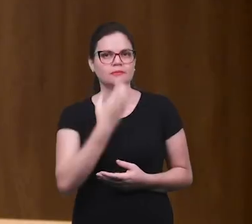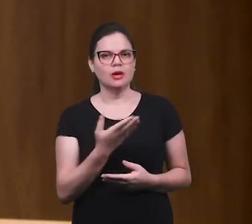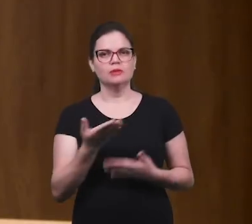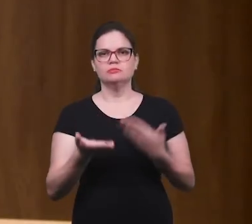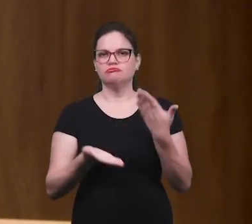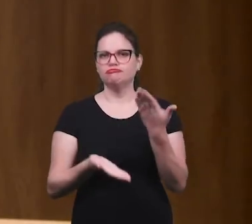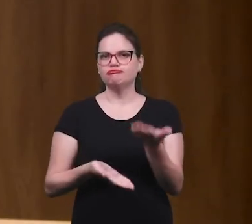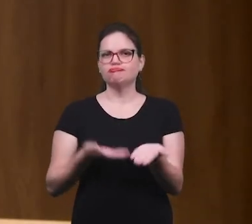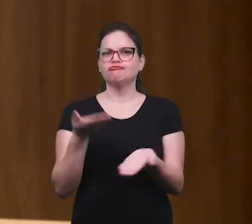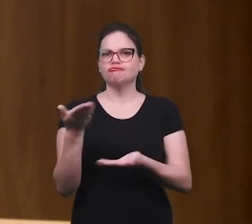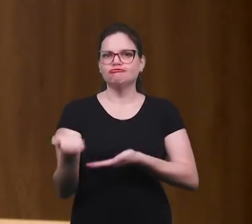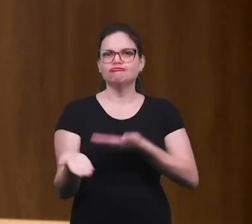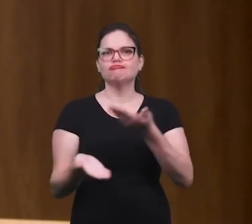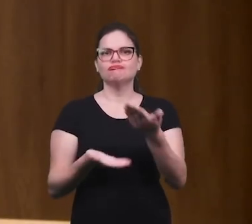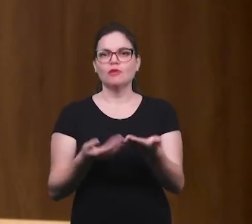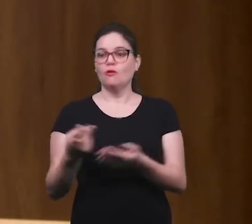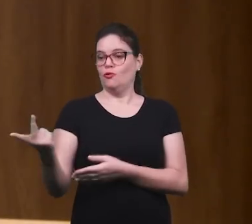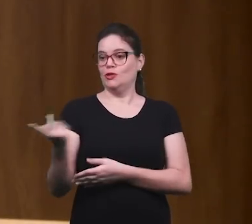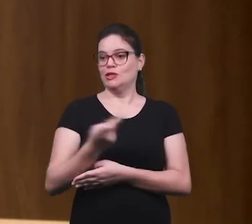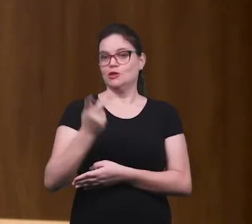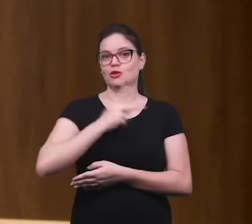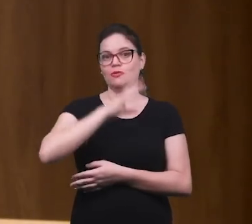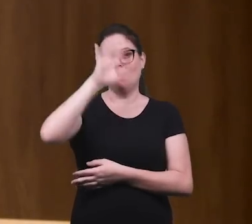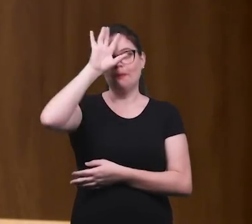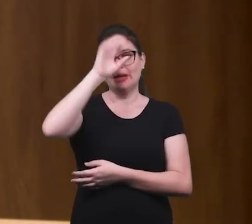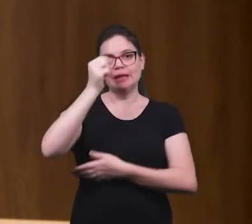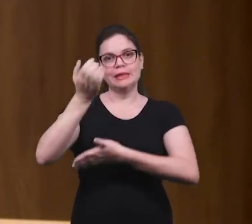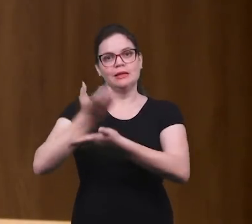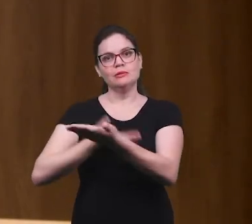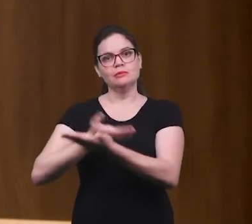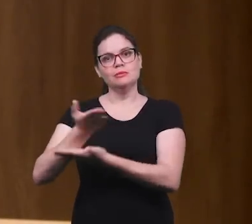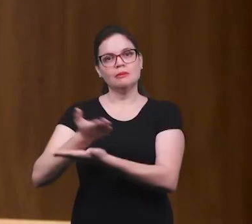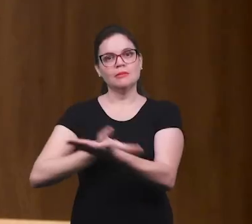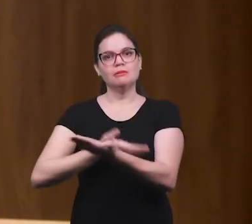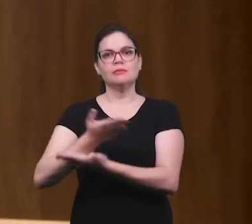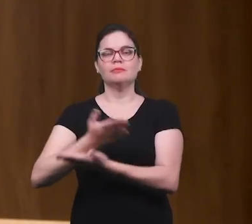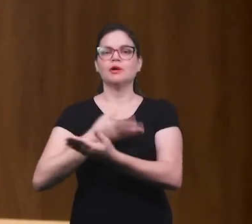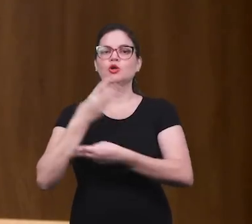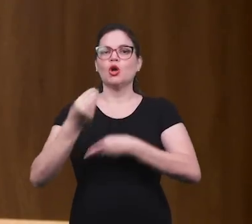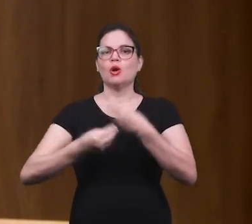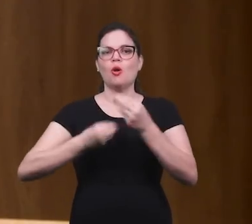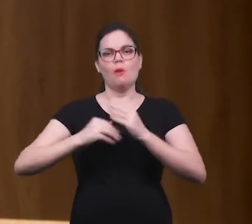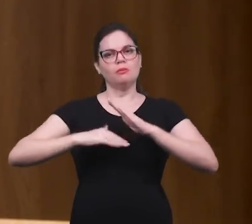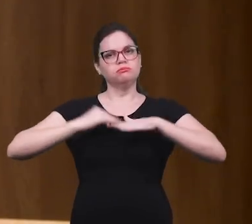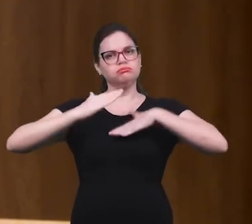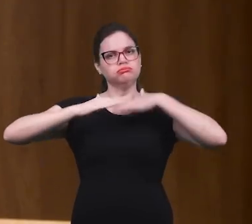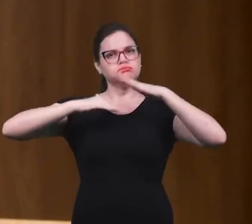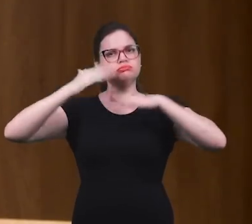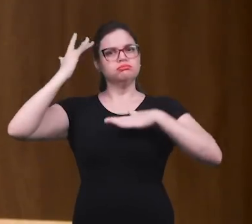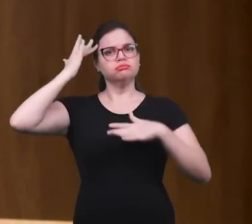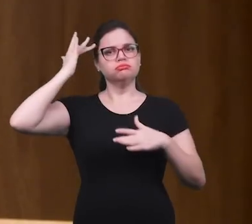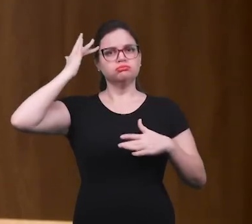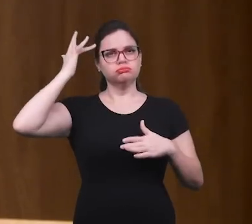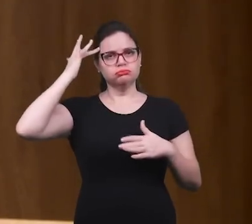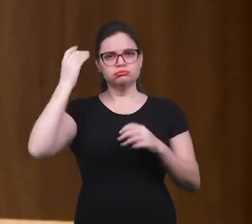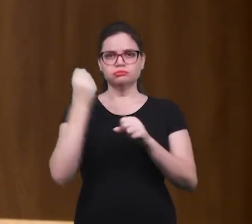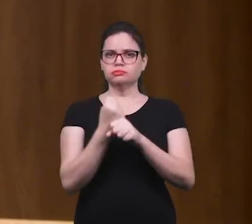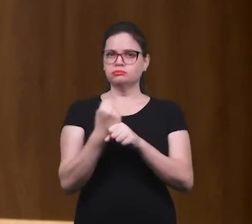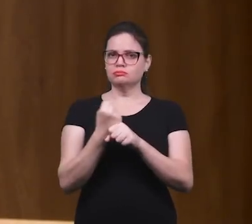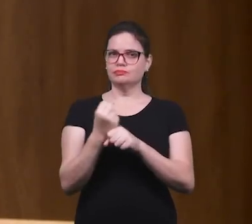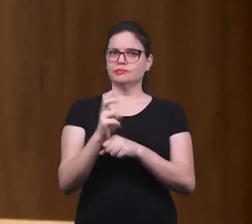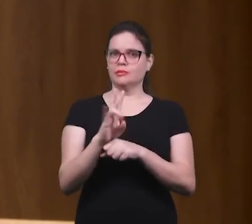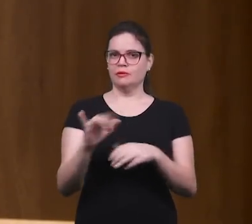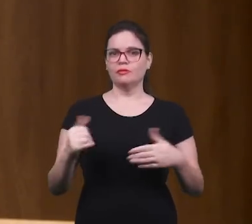com o tempo, lógico, você tem que ter os limites, tudo tem um certo limite. Com o tempo, com os anos de